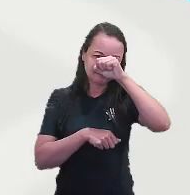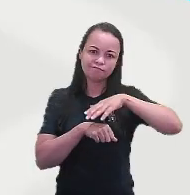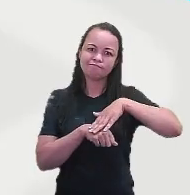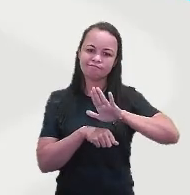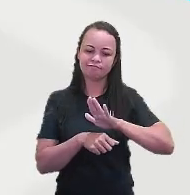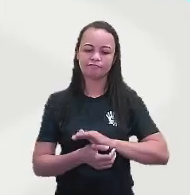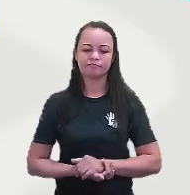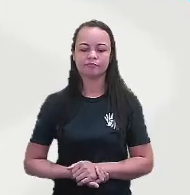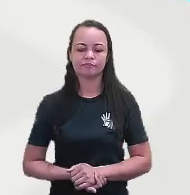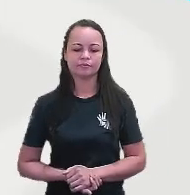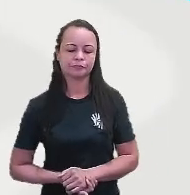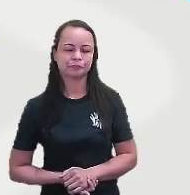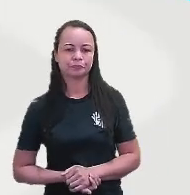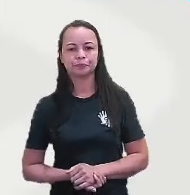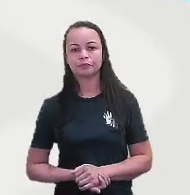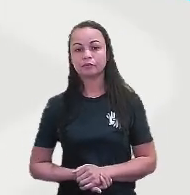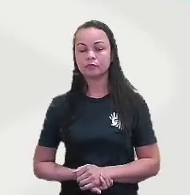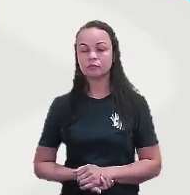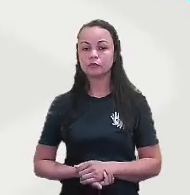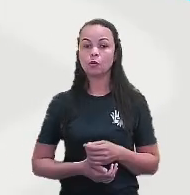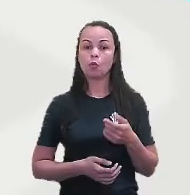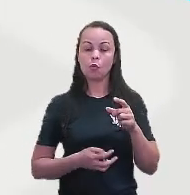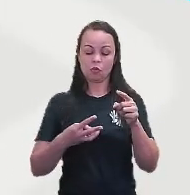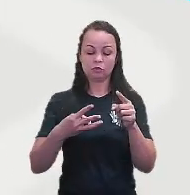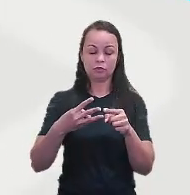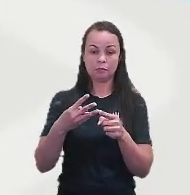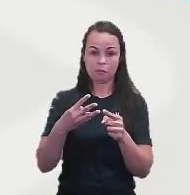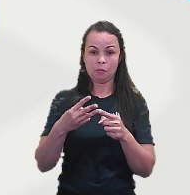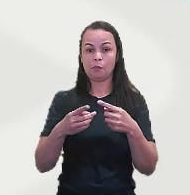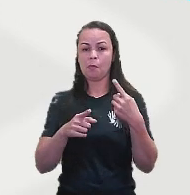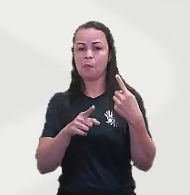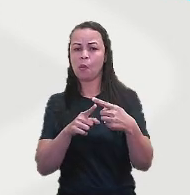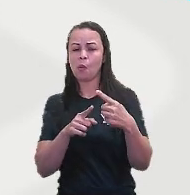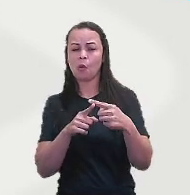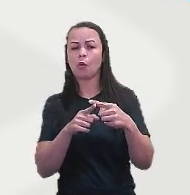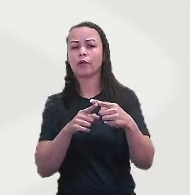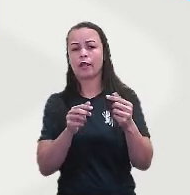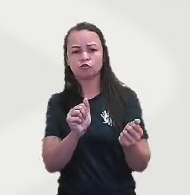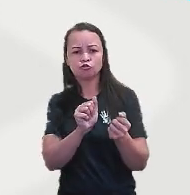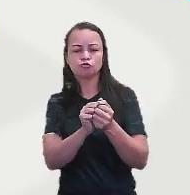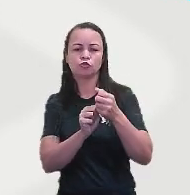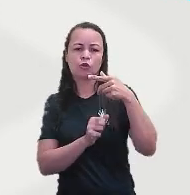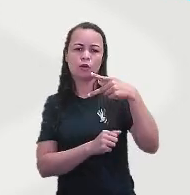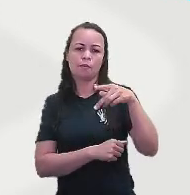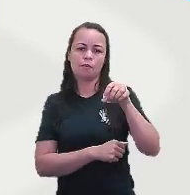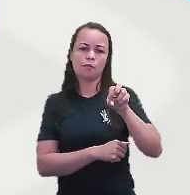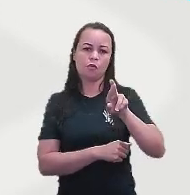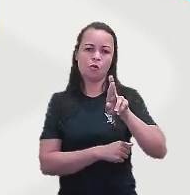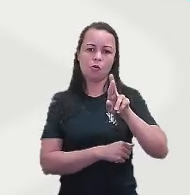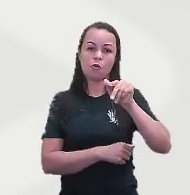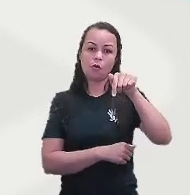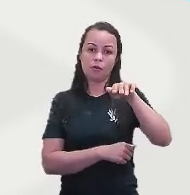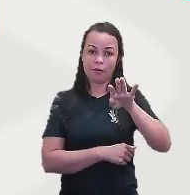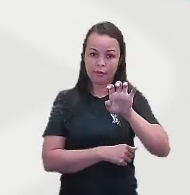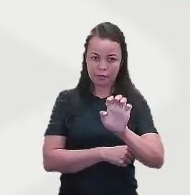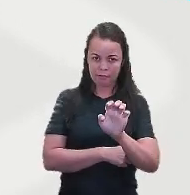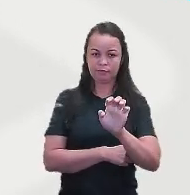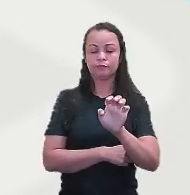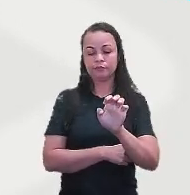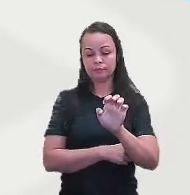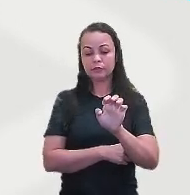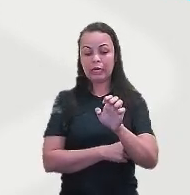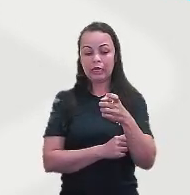vamos lá. O outro tipo de porquê é o porquê juntinho, mas sem acento. Então, nós vamos